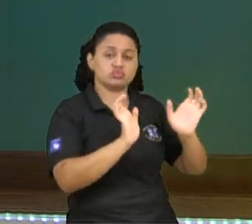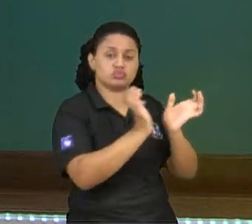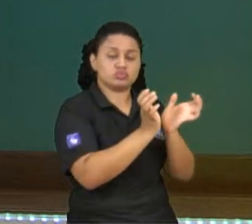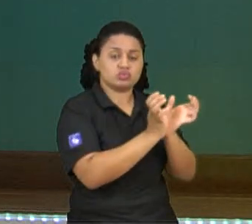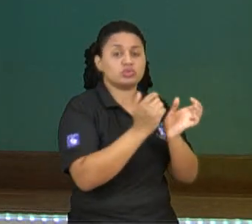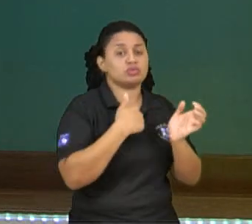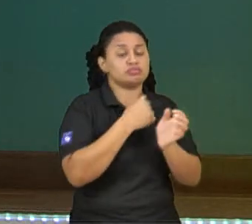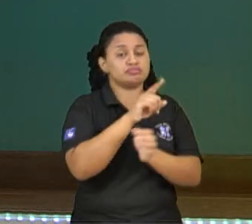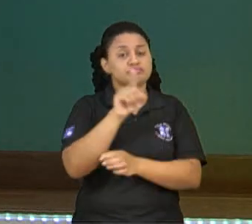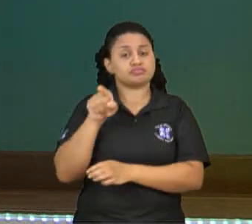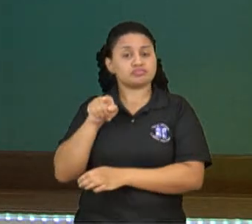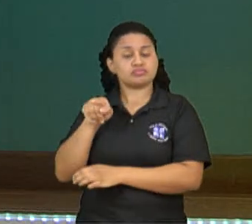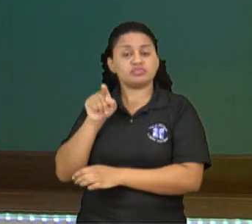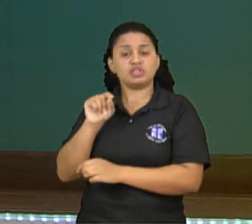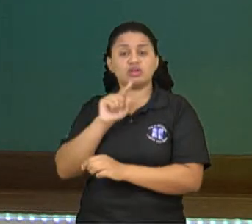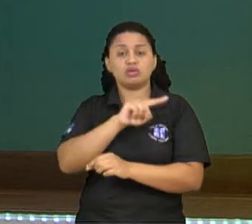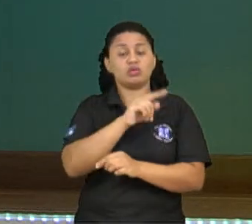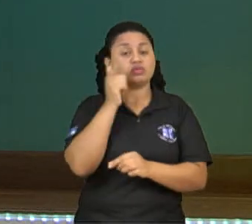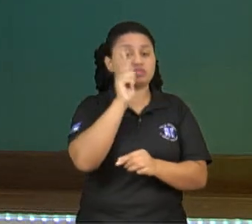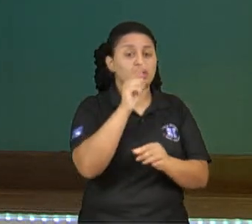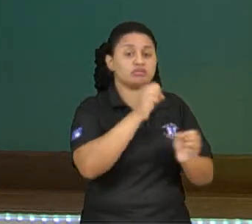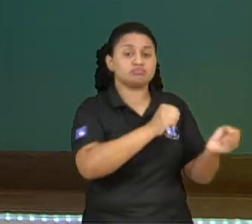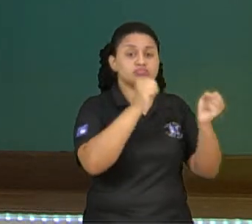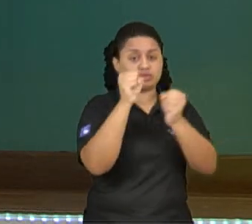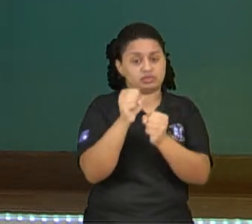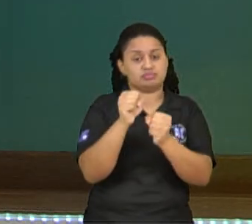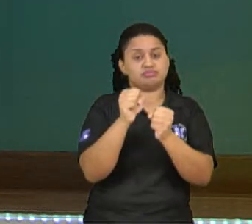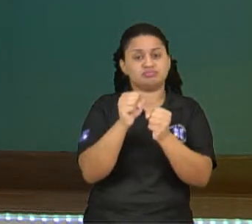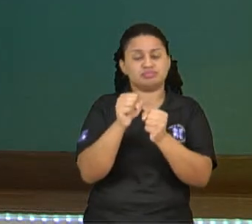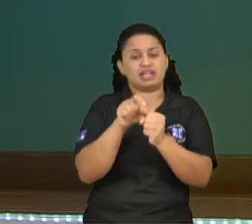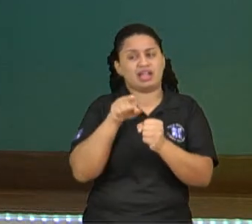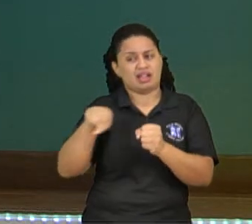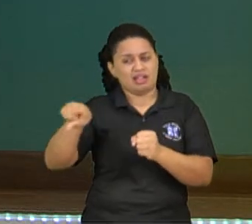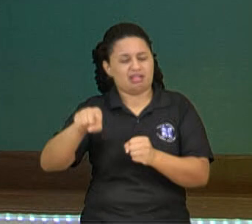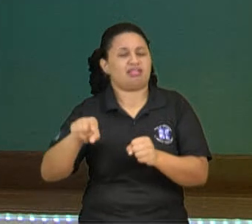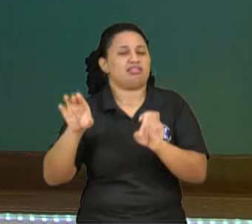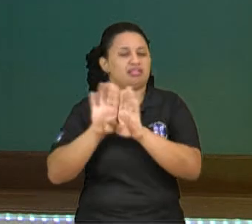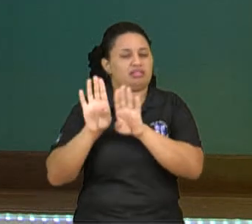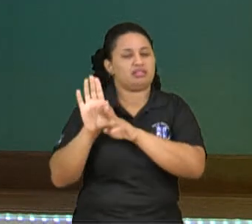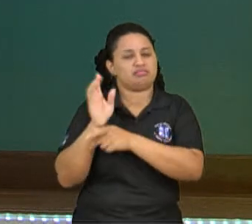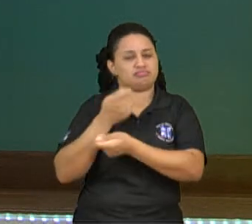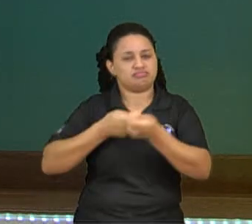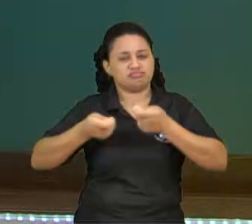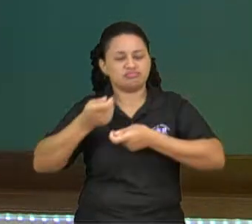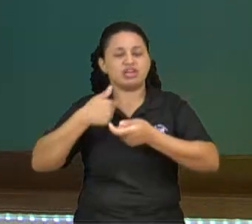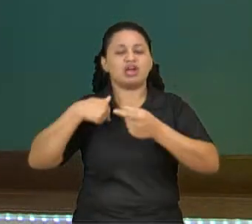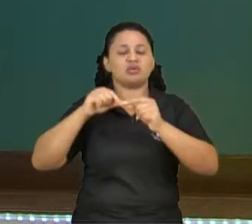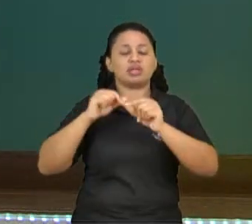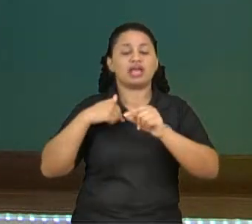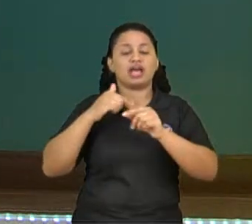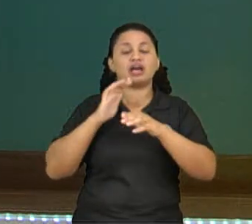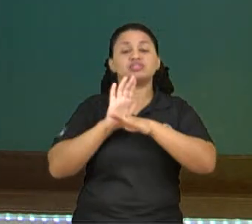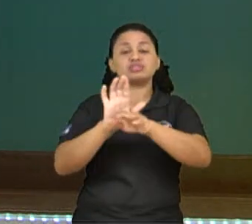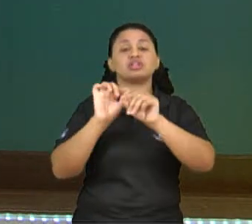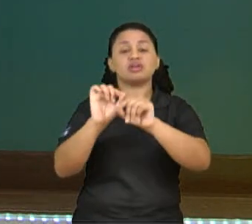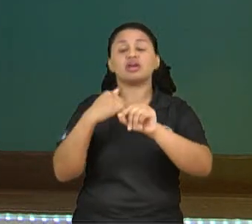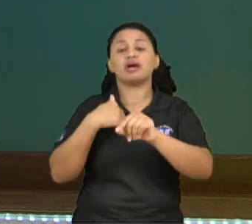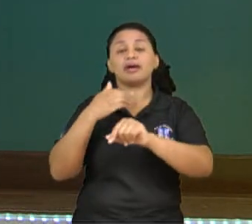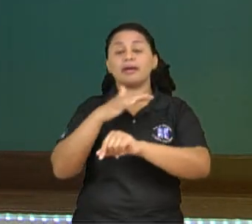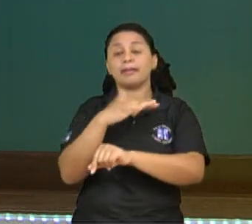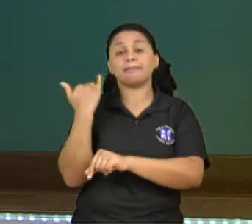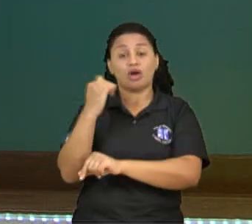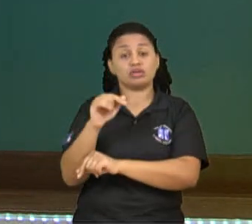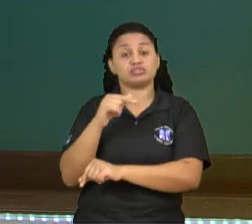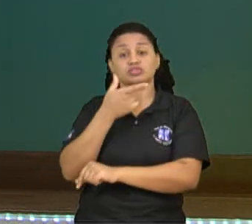conseguindo tomar o poder, vão ajudar, claro que os girondinos vão estar envolvidos nisso, na morte, né, no momento em que